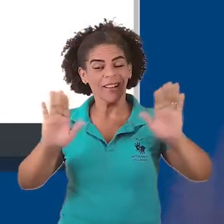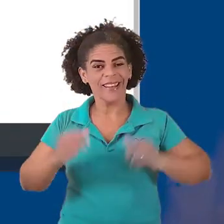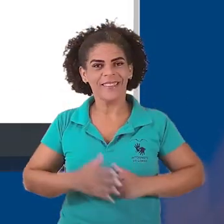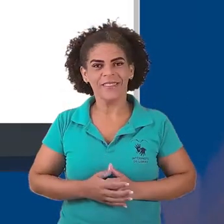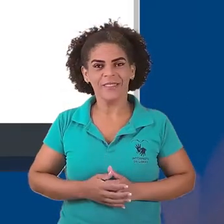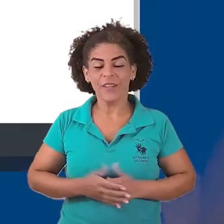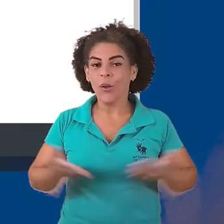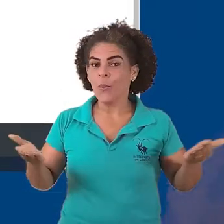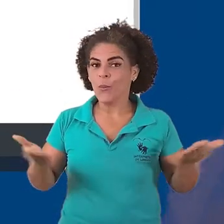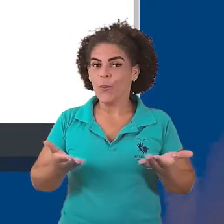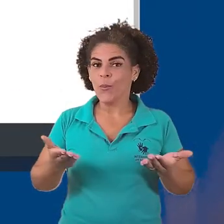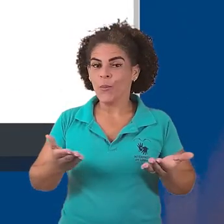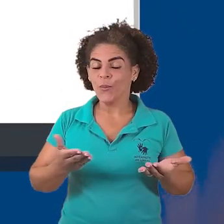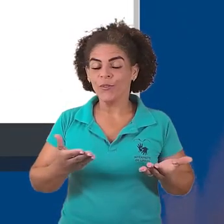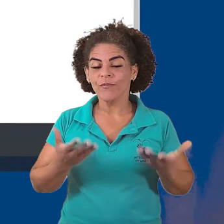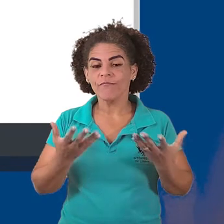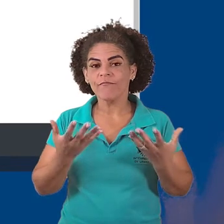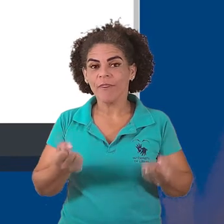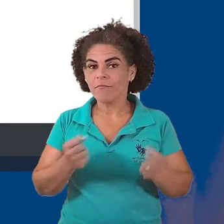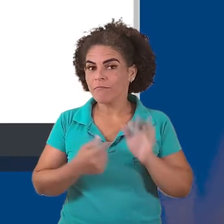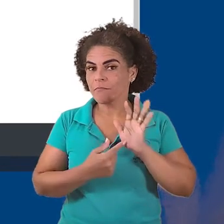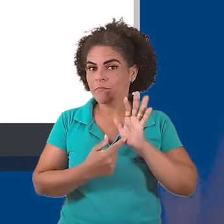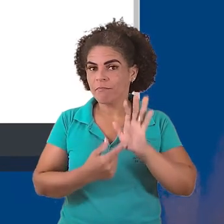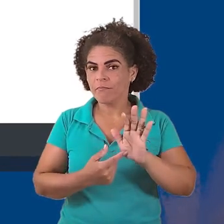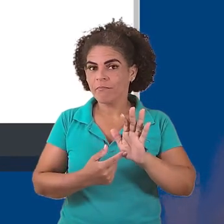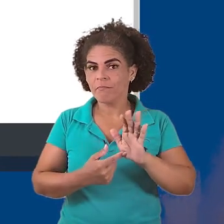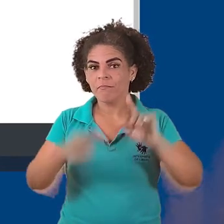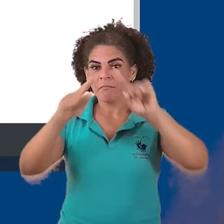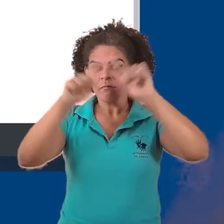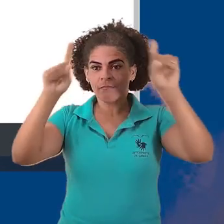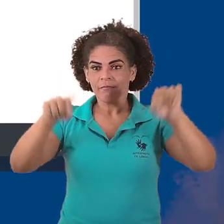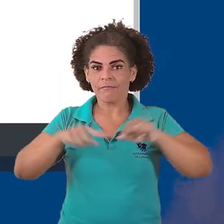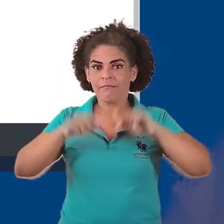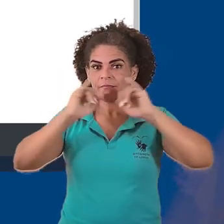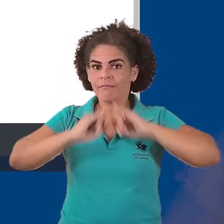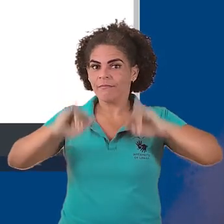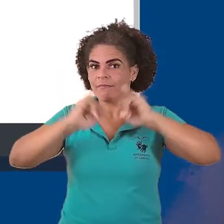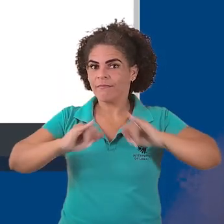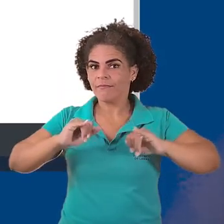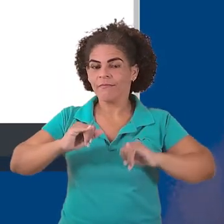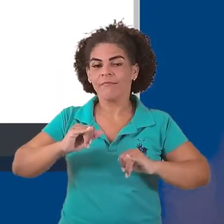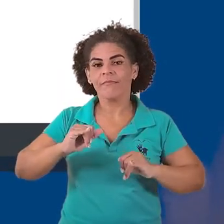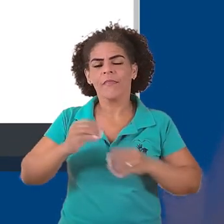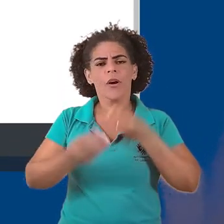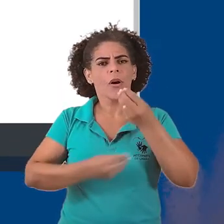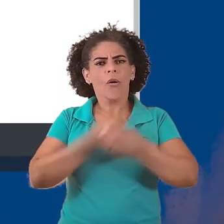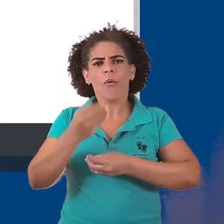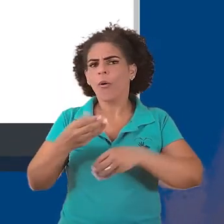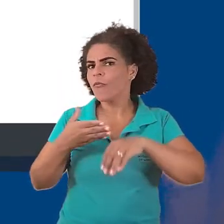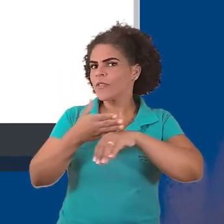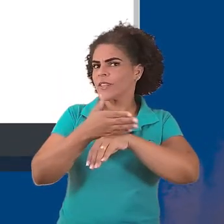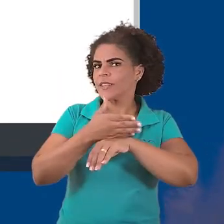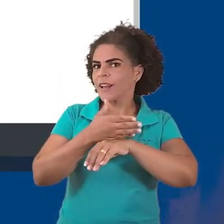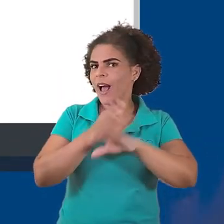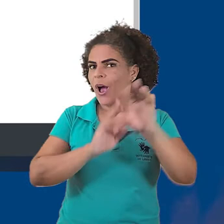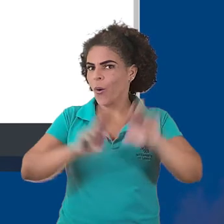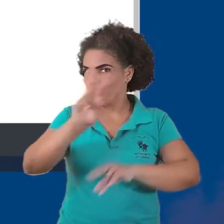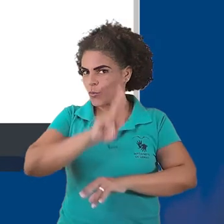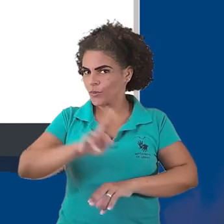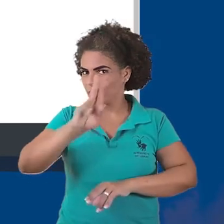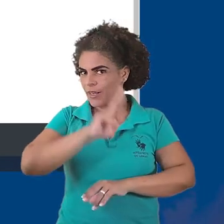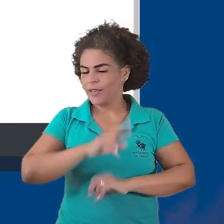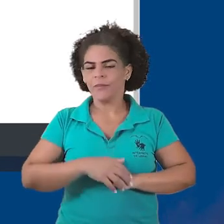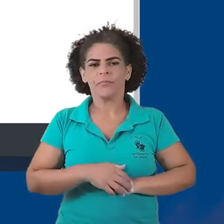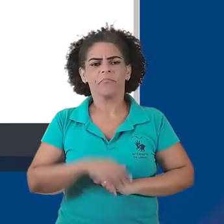a escola hoje vamos apresentar o painel de mensagens e aprender como operar o painel de